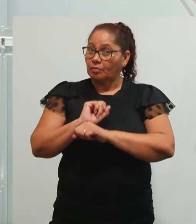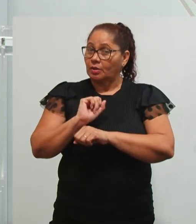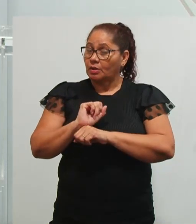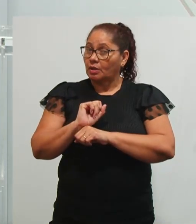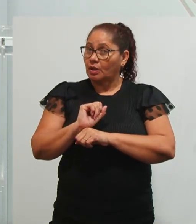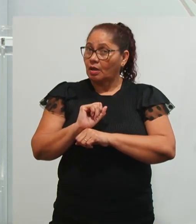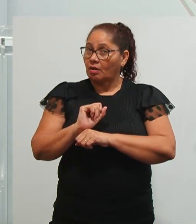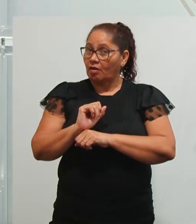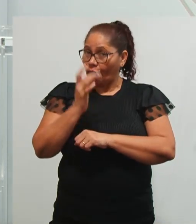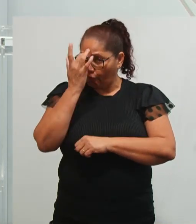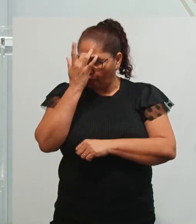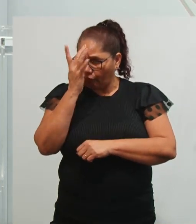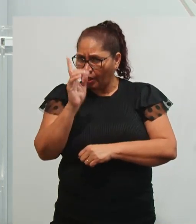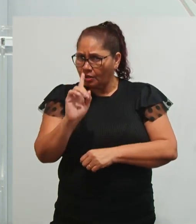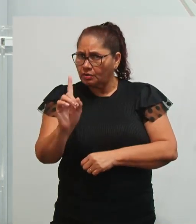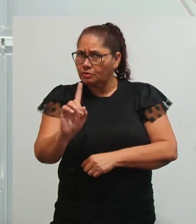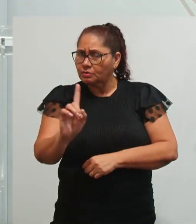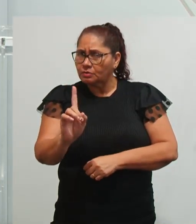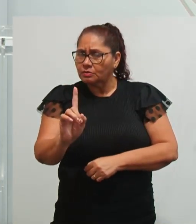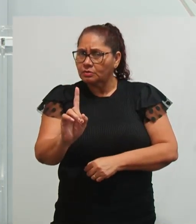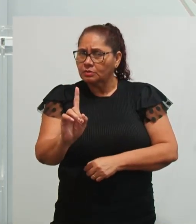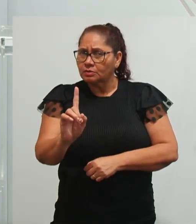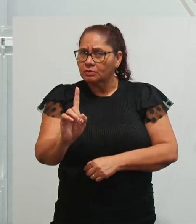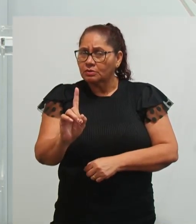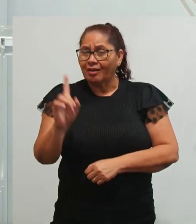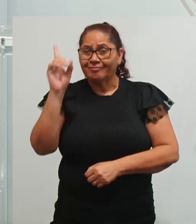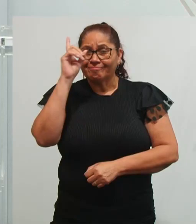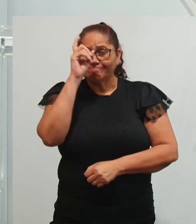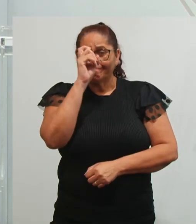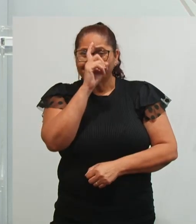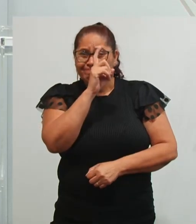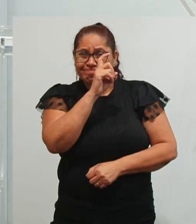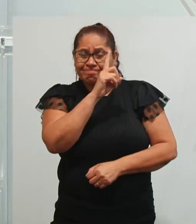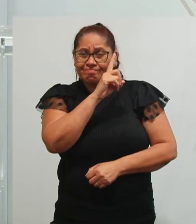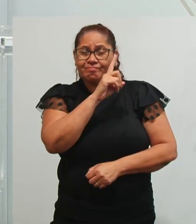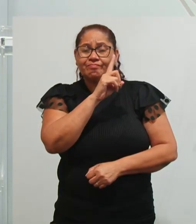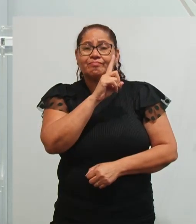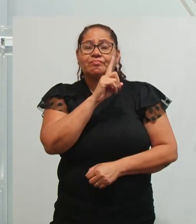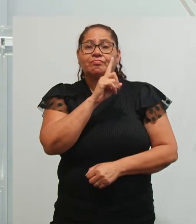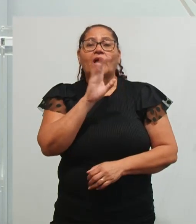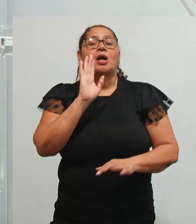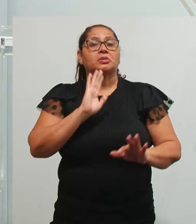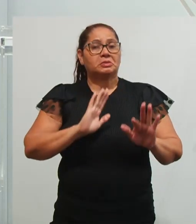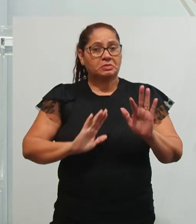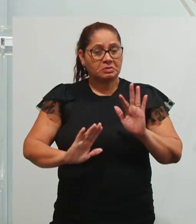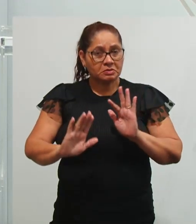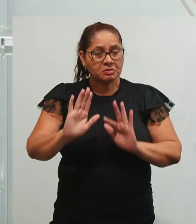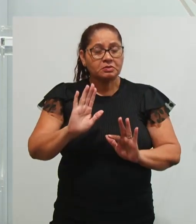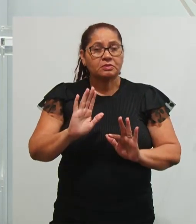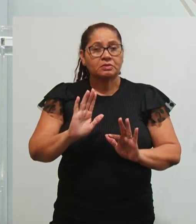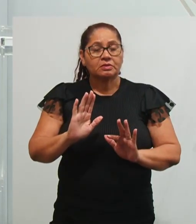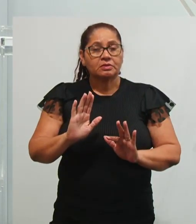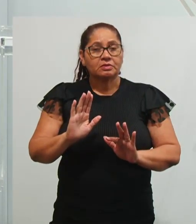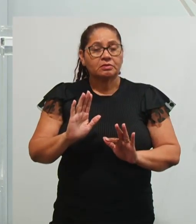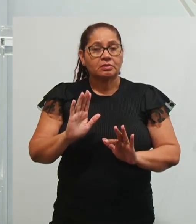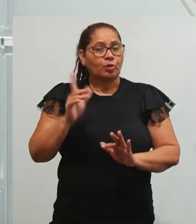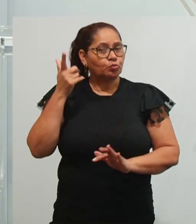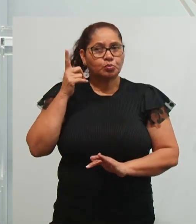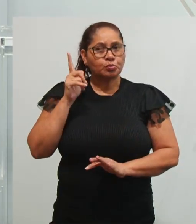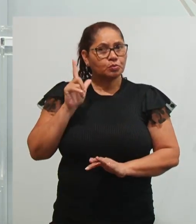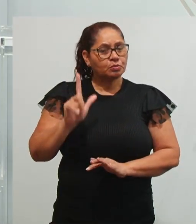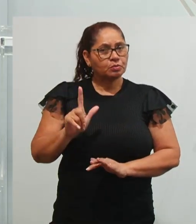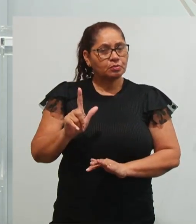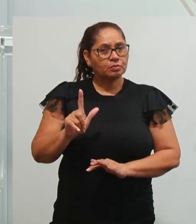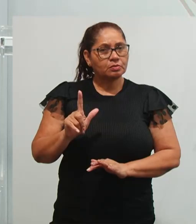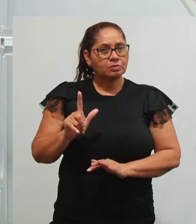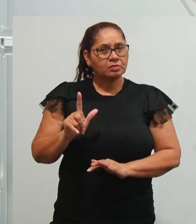falando que é fácil. Pelo contrário, é muito difícil. Na maioria das vezes, a gente não consegue. Poxa, professora,